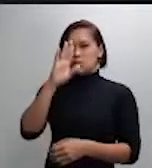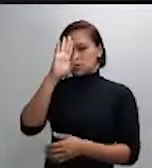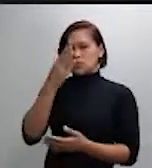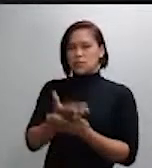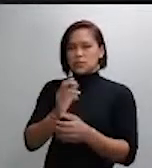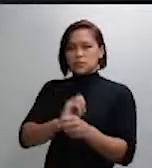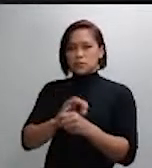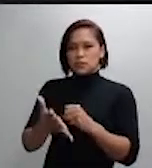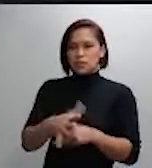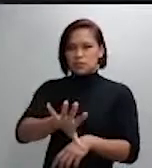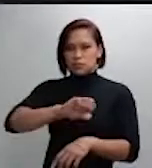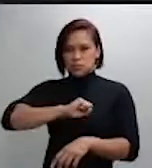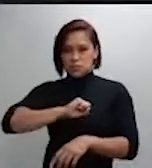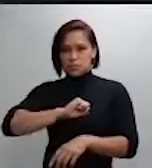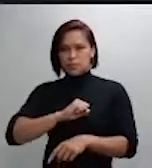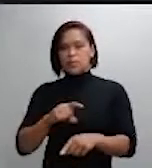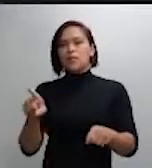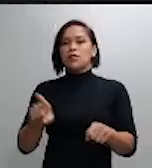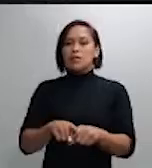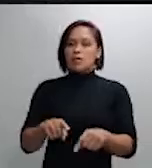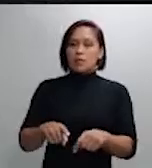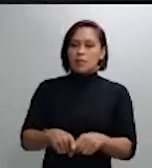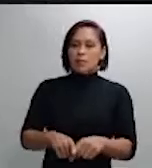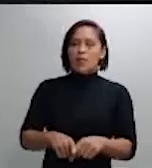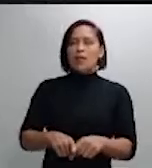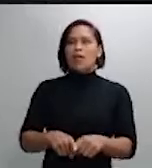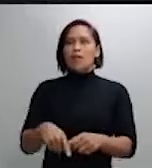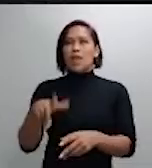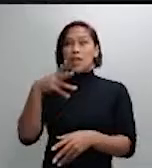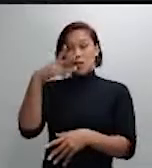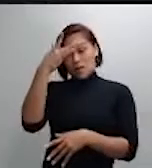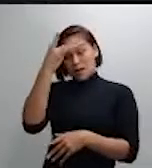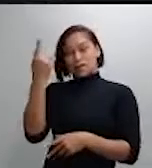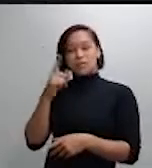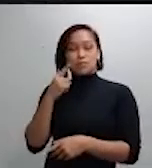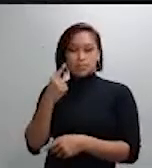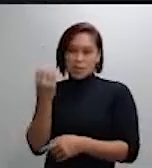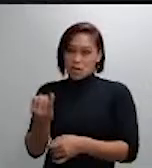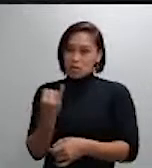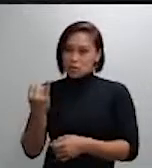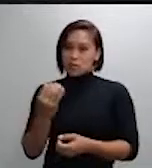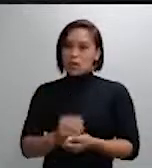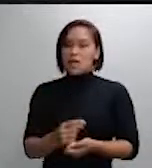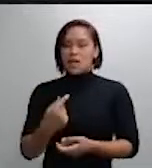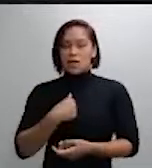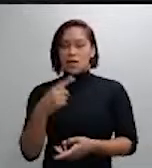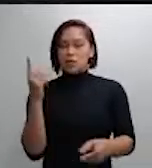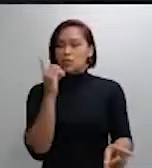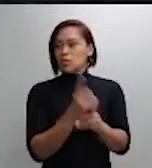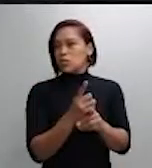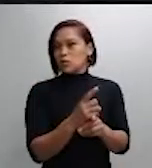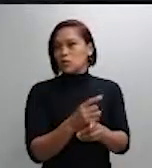com sintomas de febre alta. E eu não me encontro presencialmente, porque